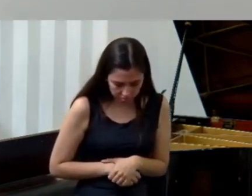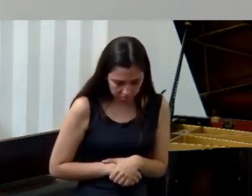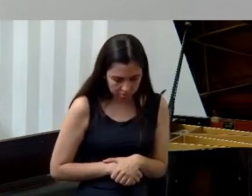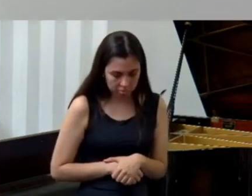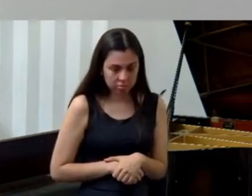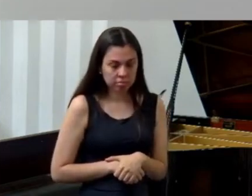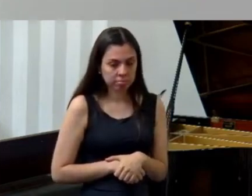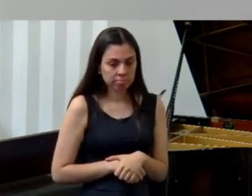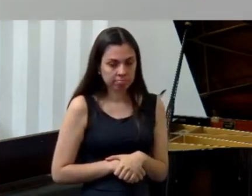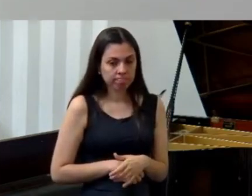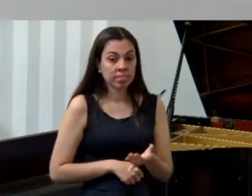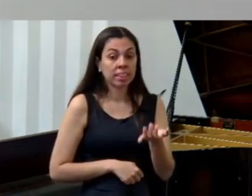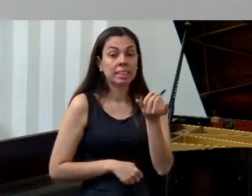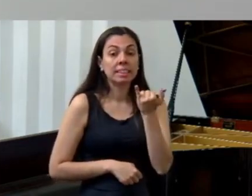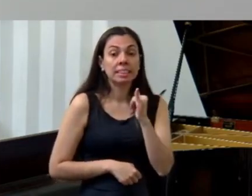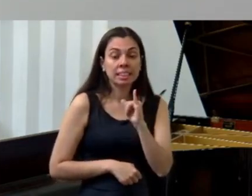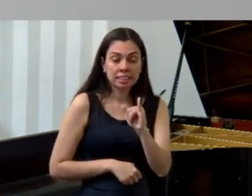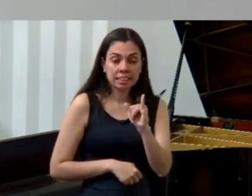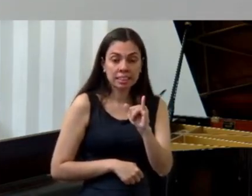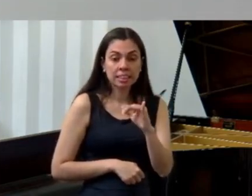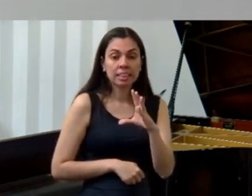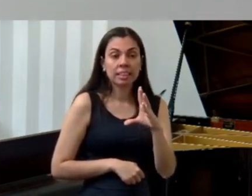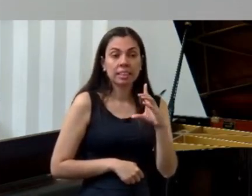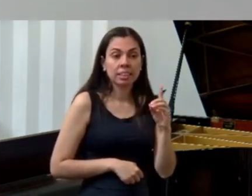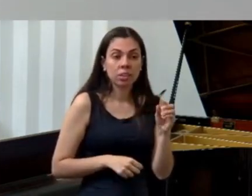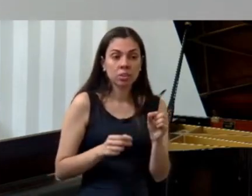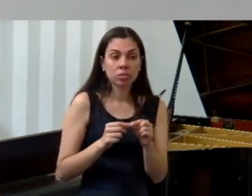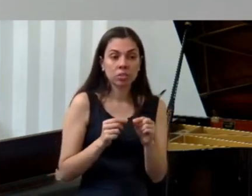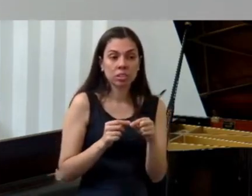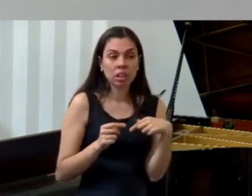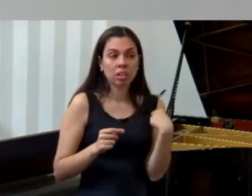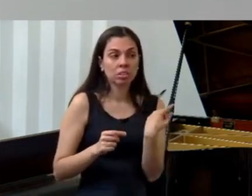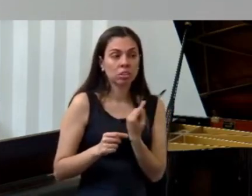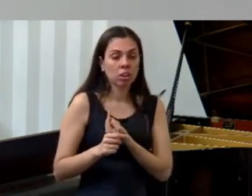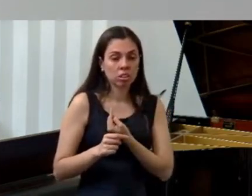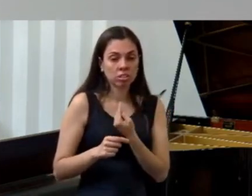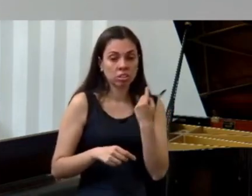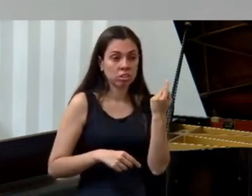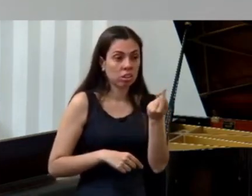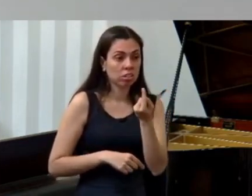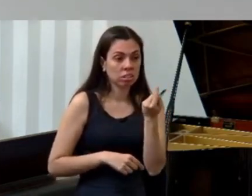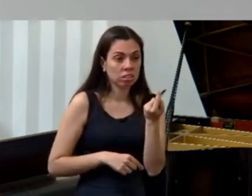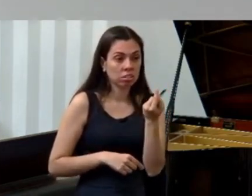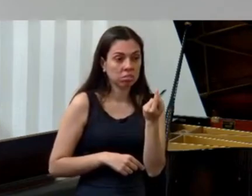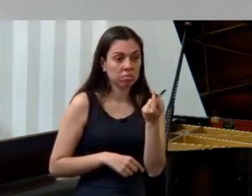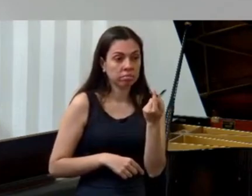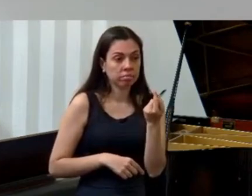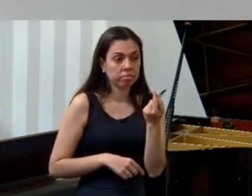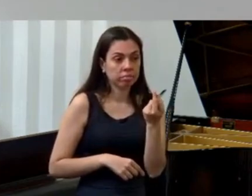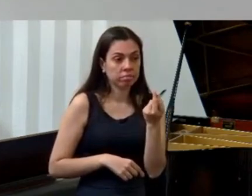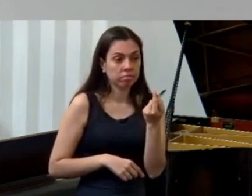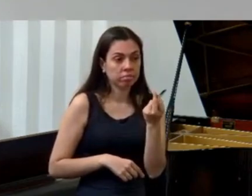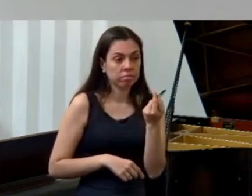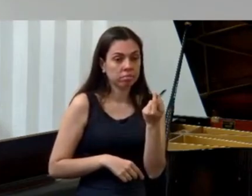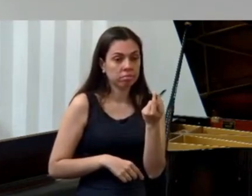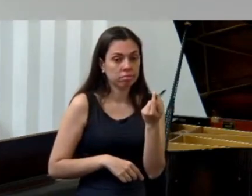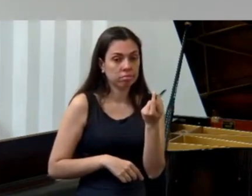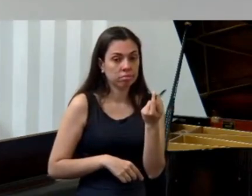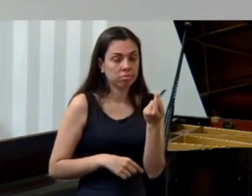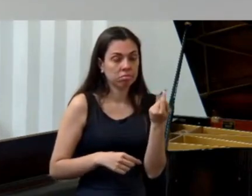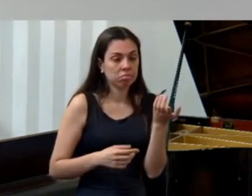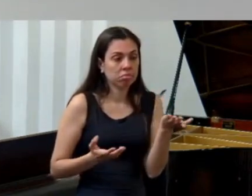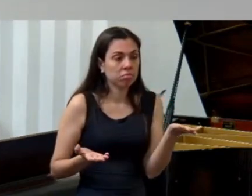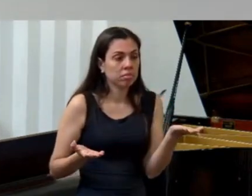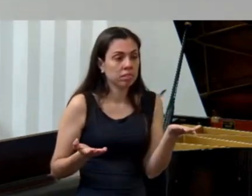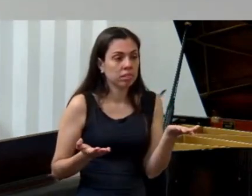nos deixasse por nossa própria conta, o pior castigo que nós poderíamos receber é